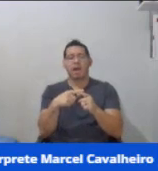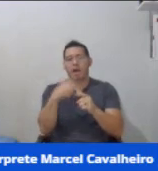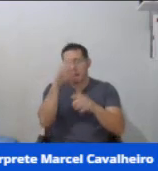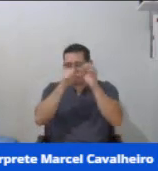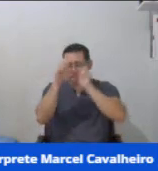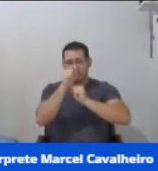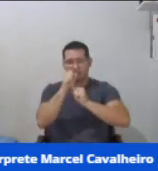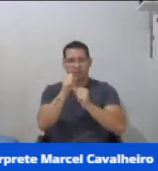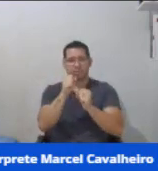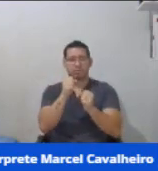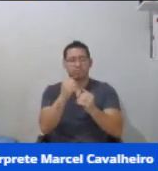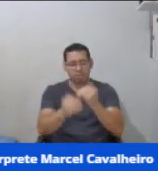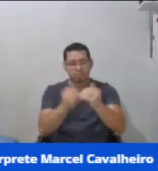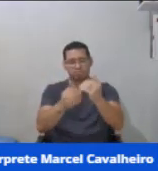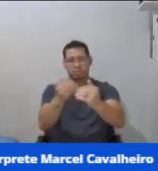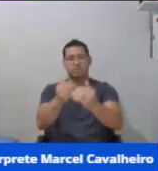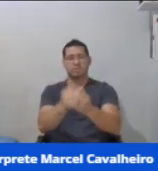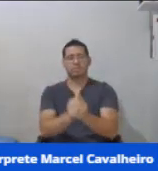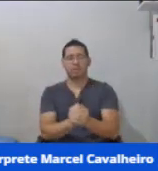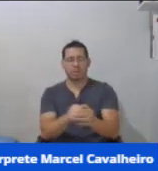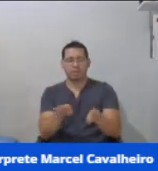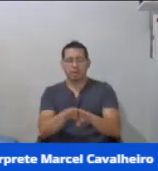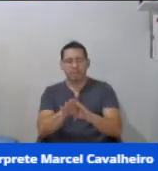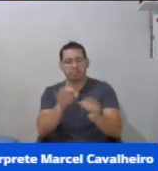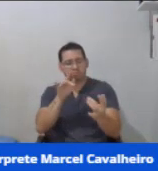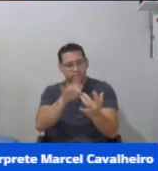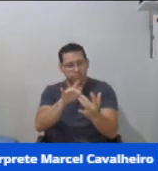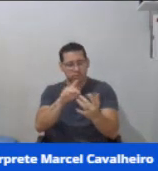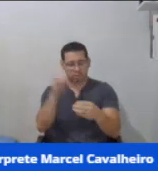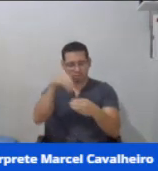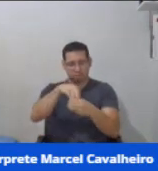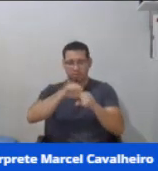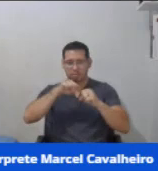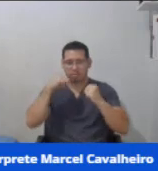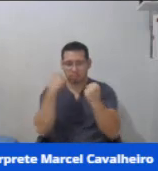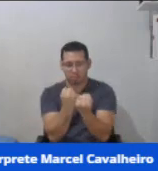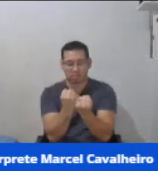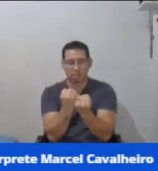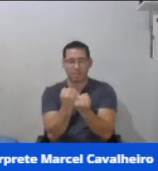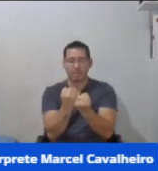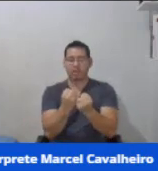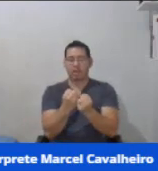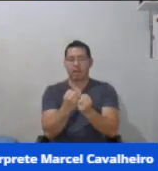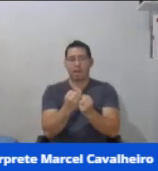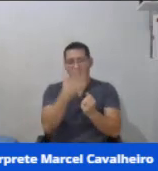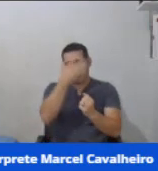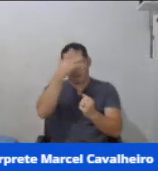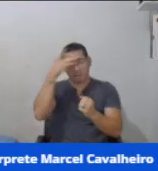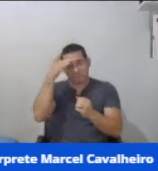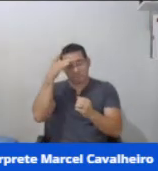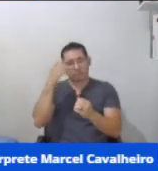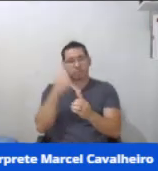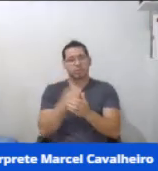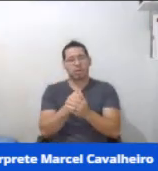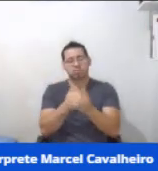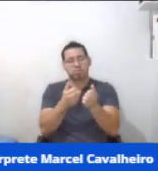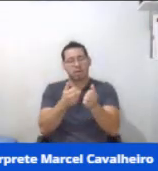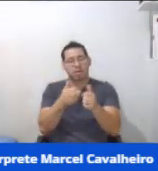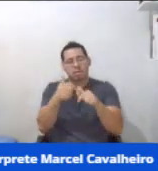e interações sociais que exercitem a cidadania e os direitos básicos dos alunos.